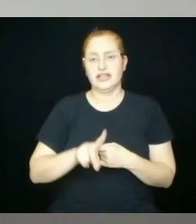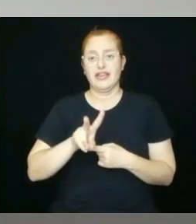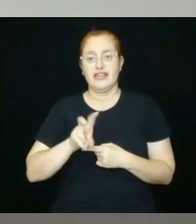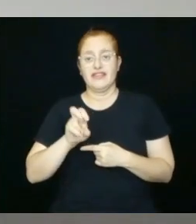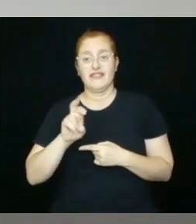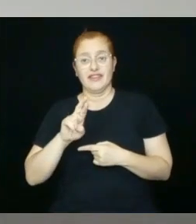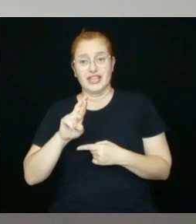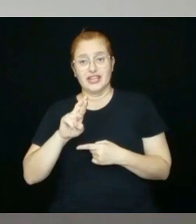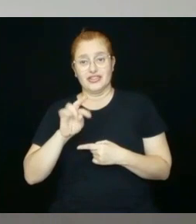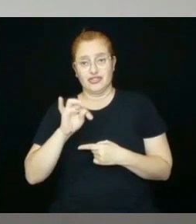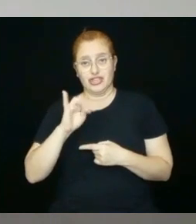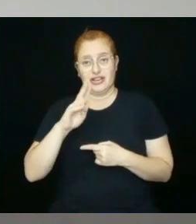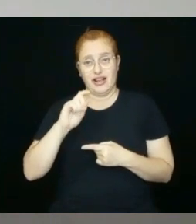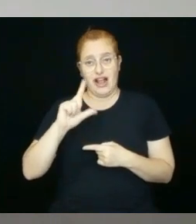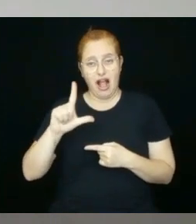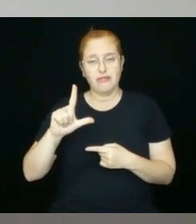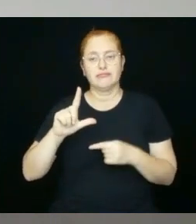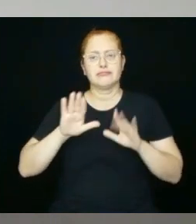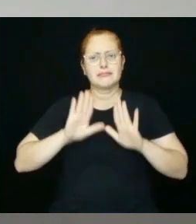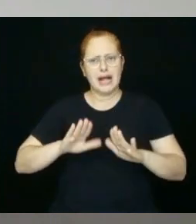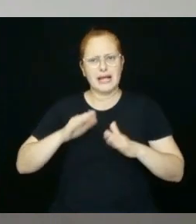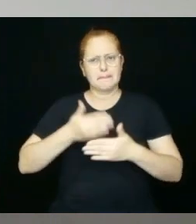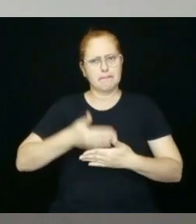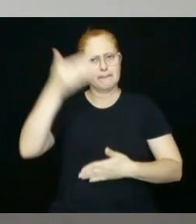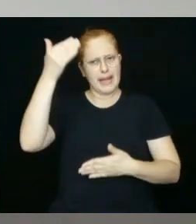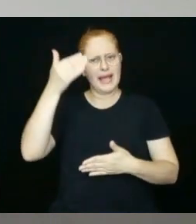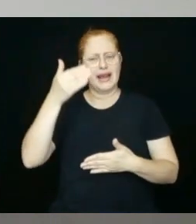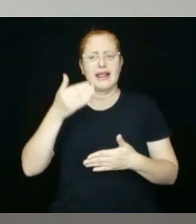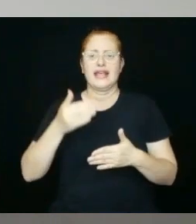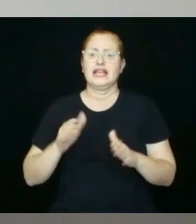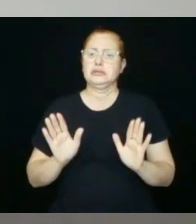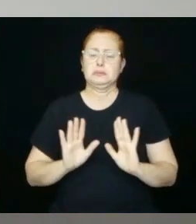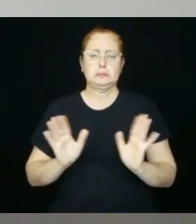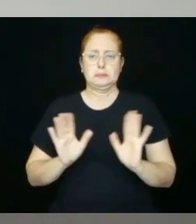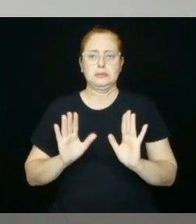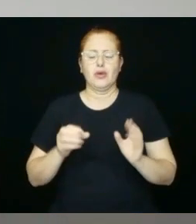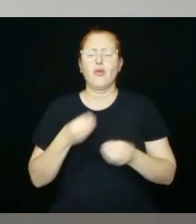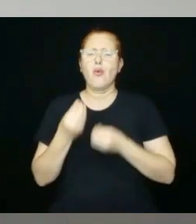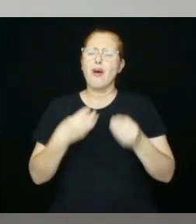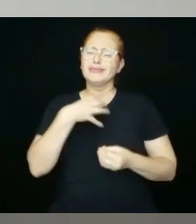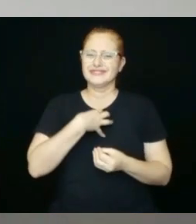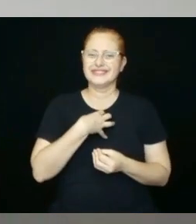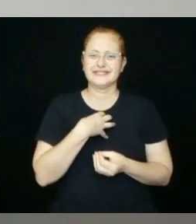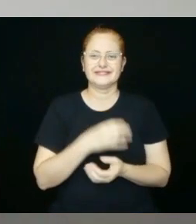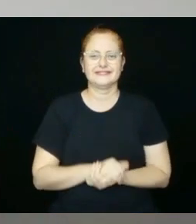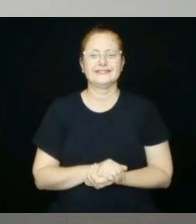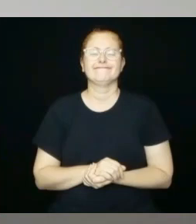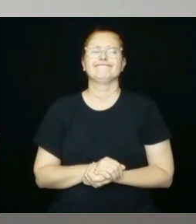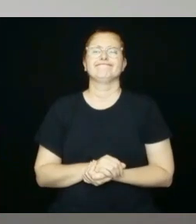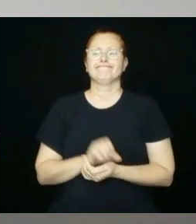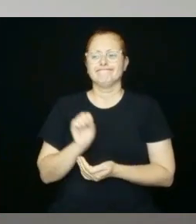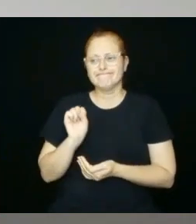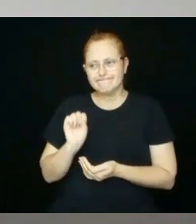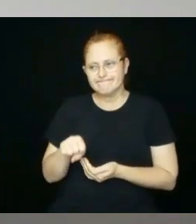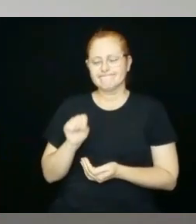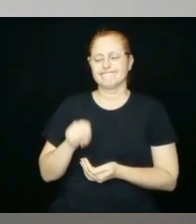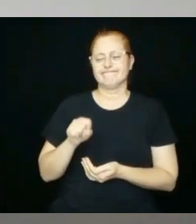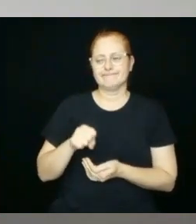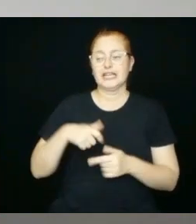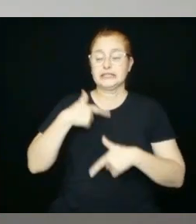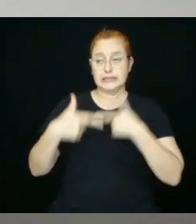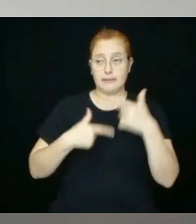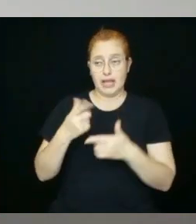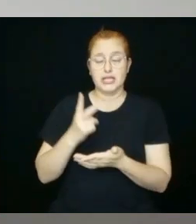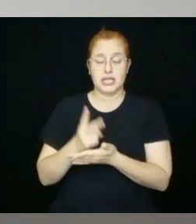diferença, parede e folha, teve bastante diferença. Como é que tu sentiu? Sim, eu trabalho